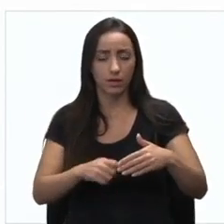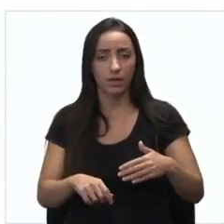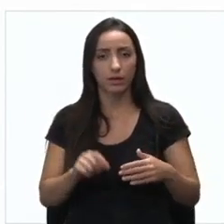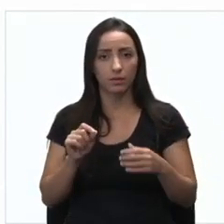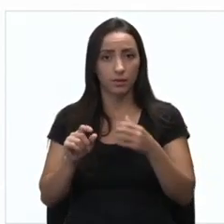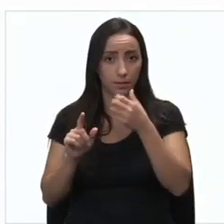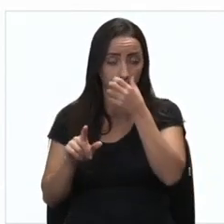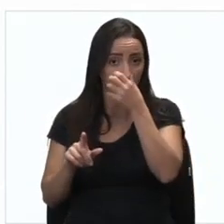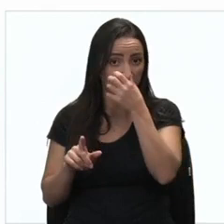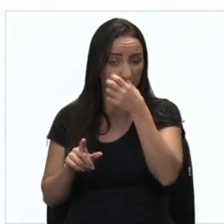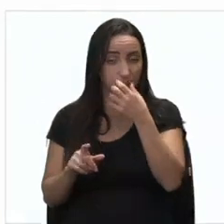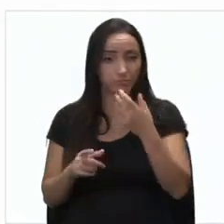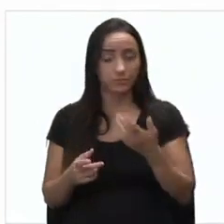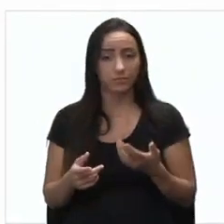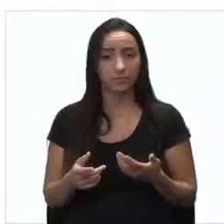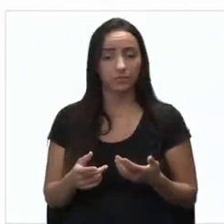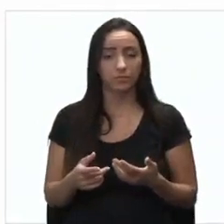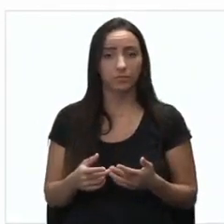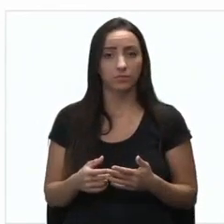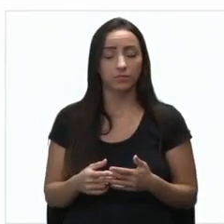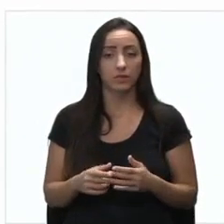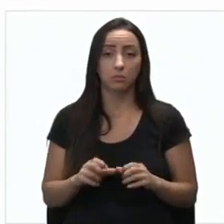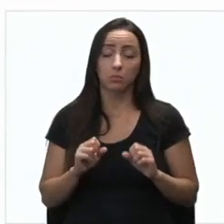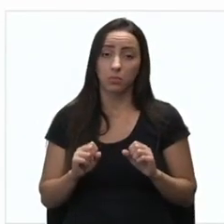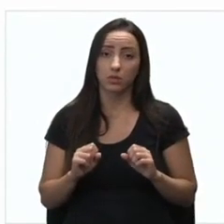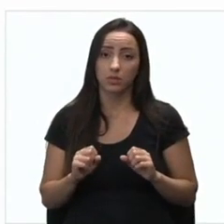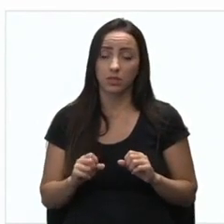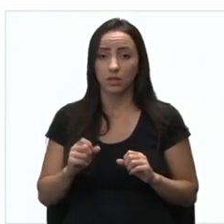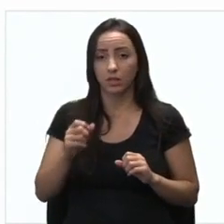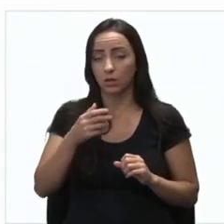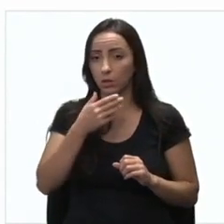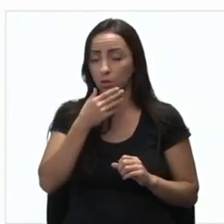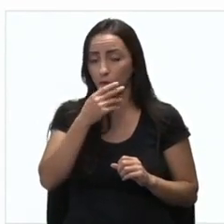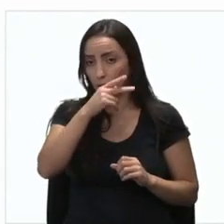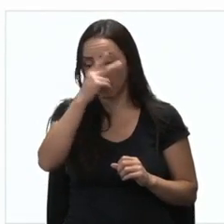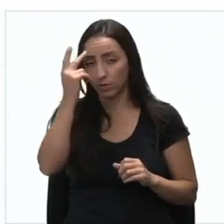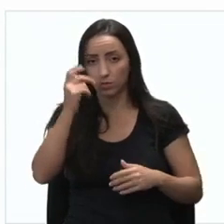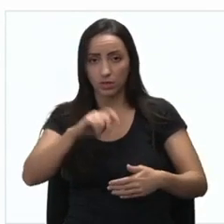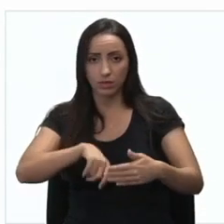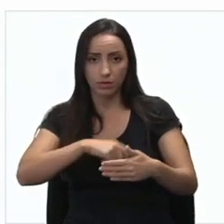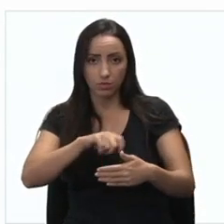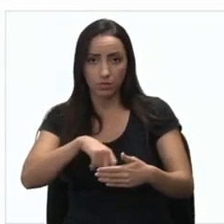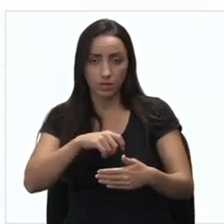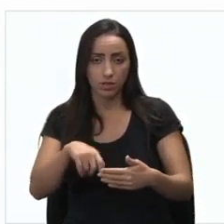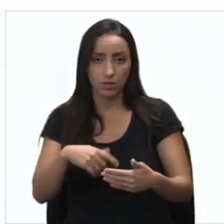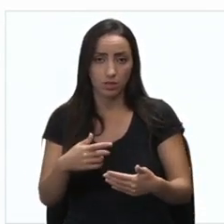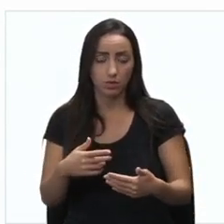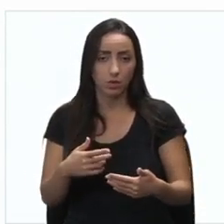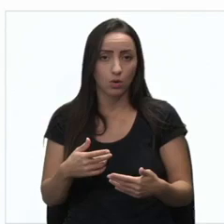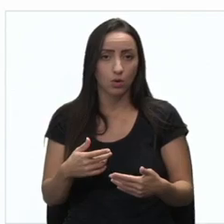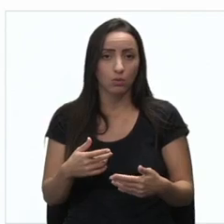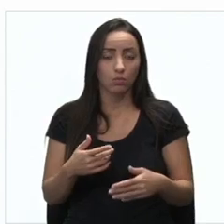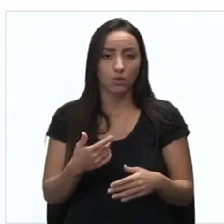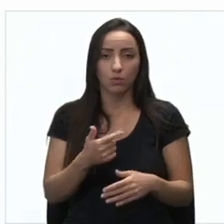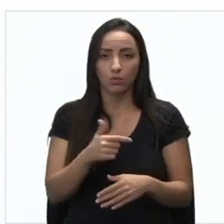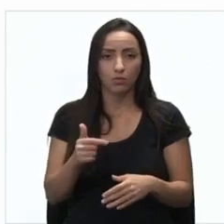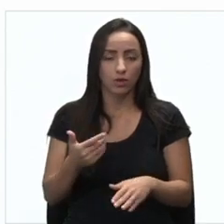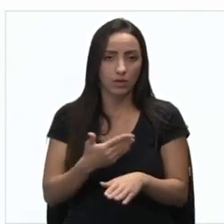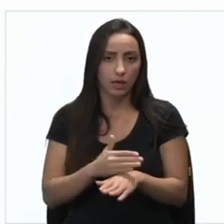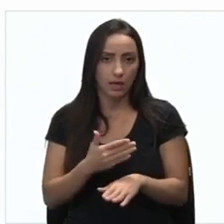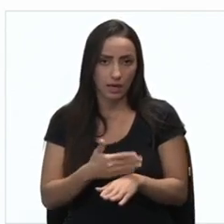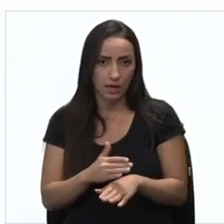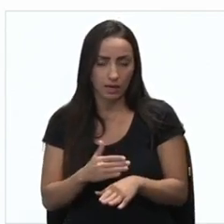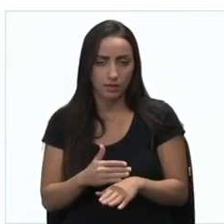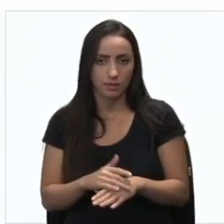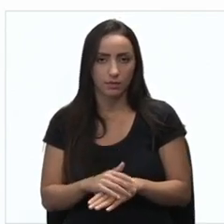fato do cozinheiro não ter sido treinado o suficiente para operar essa novidade tecnológica, né?